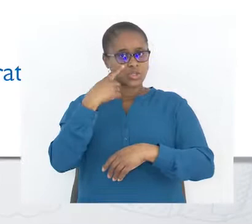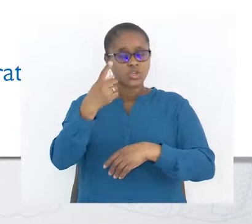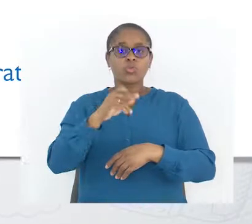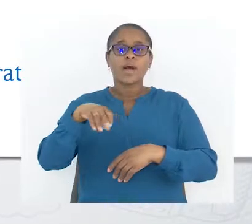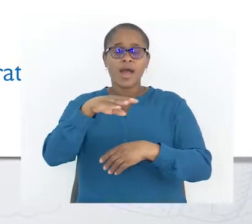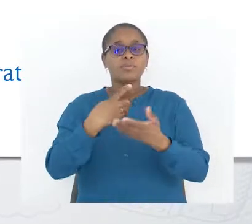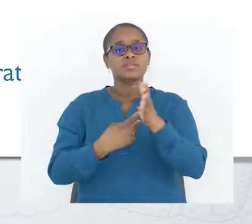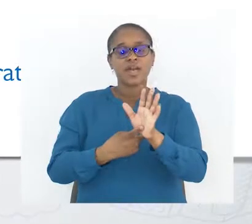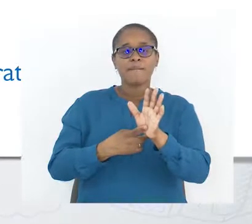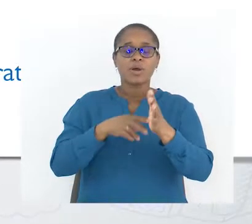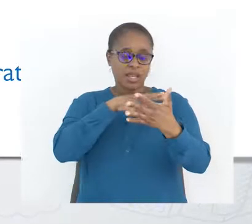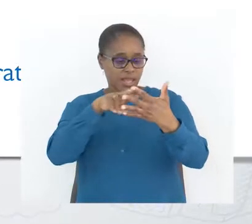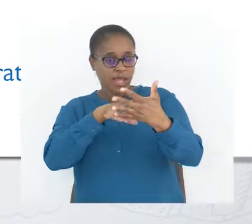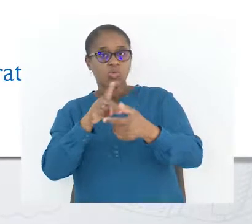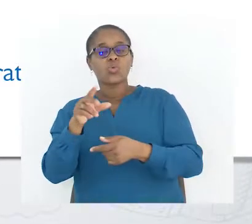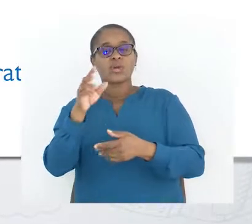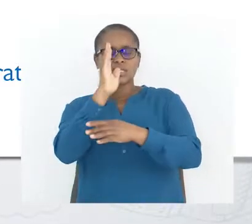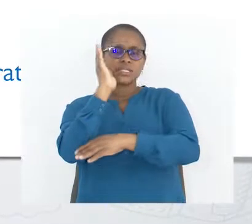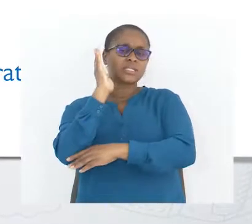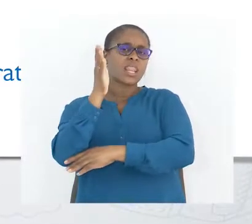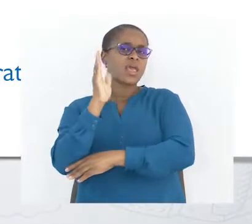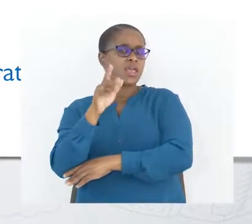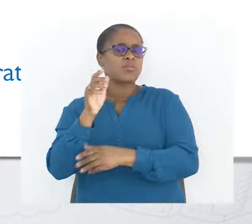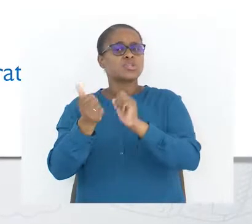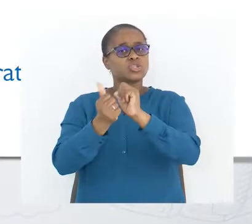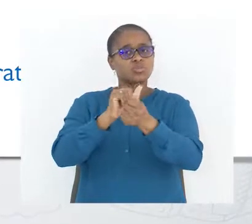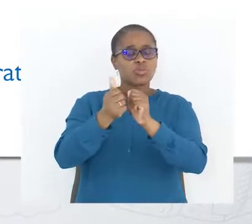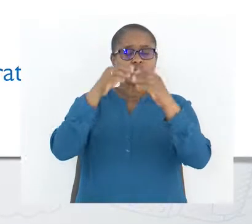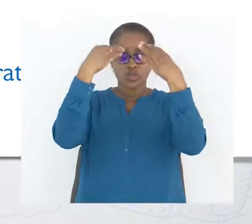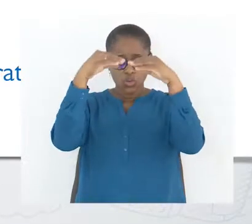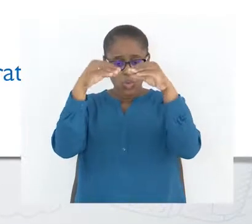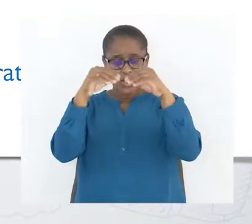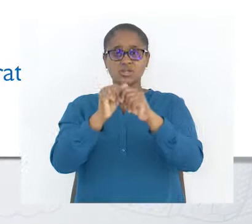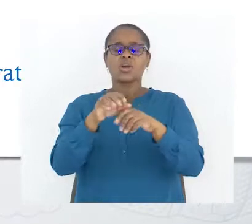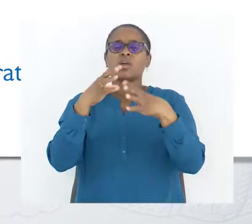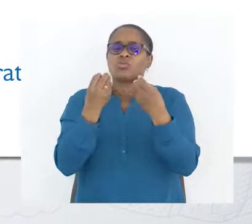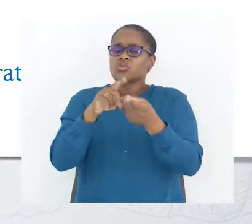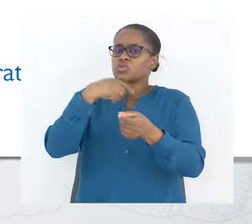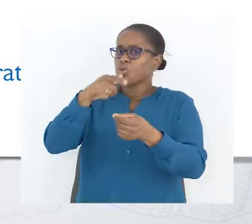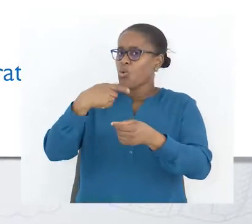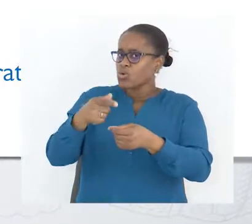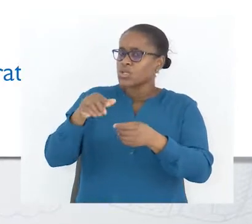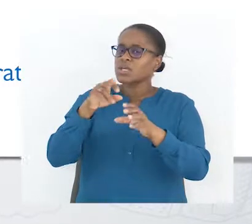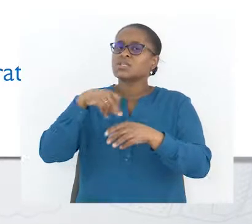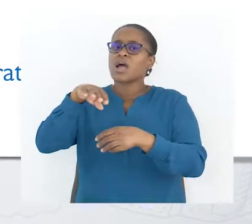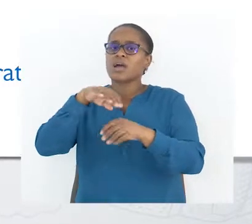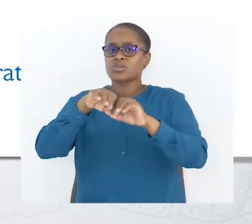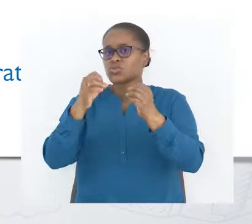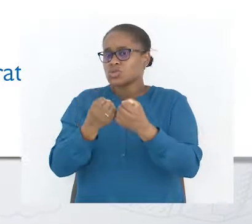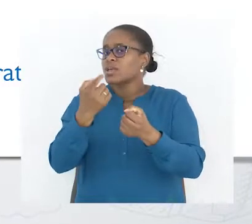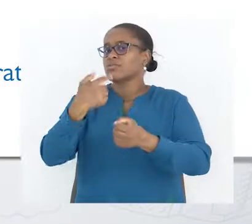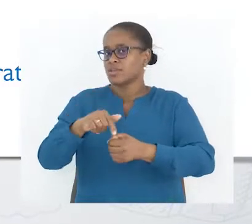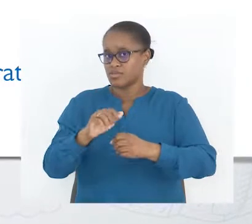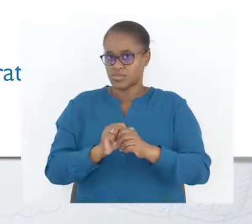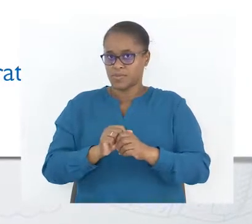por exemplo. Temos a literatura, cinema, desporto, educação e várias outras áreas sociais que temos,